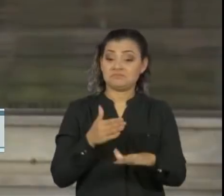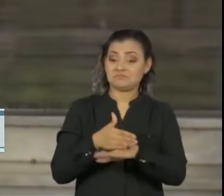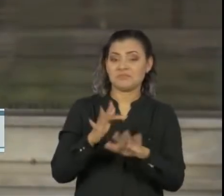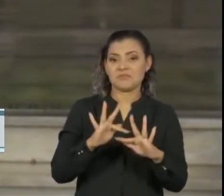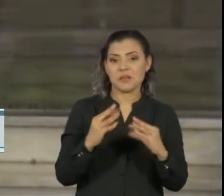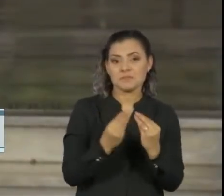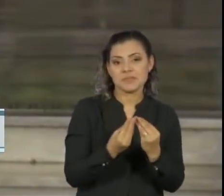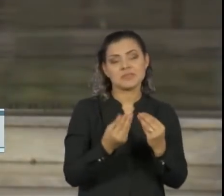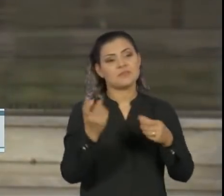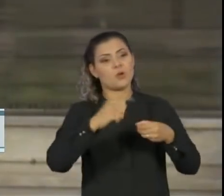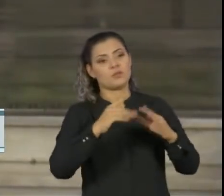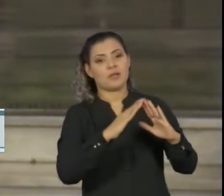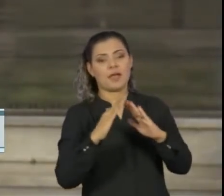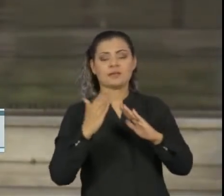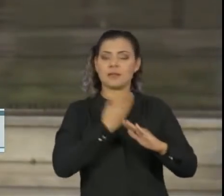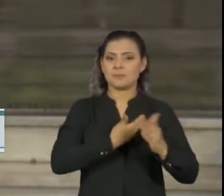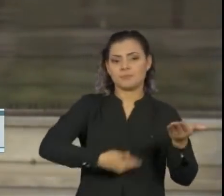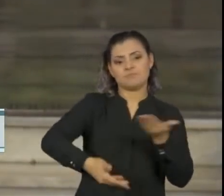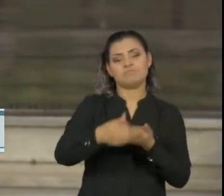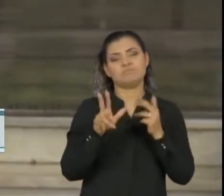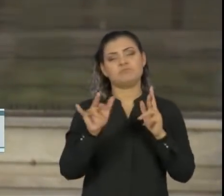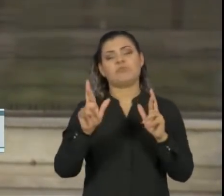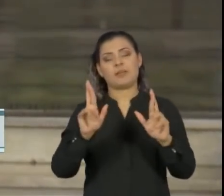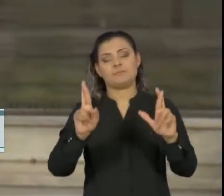seus familiares e amigos.